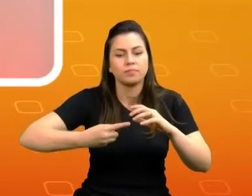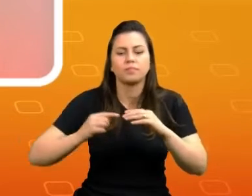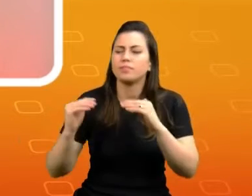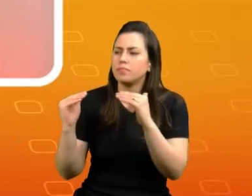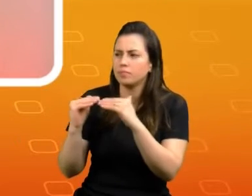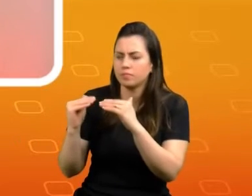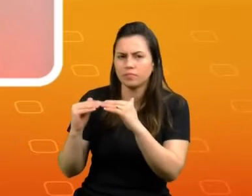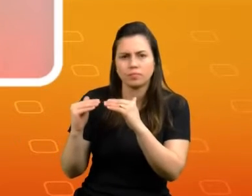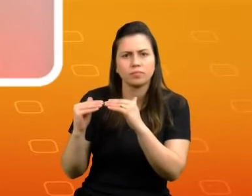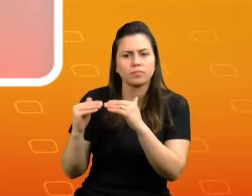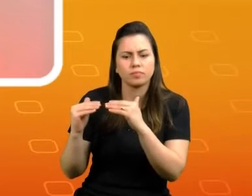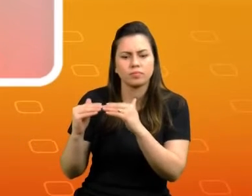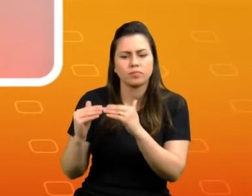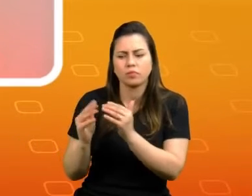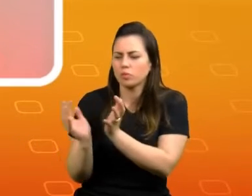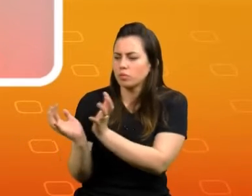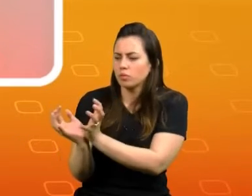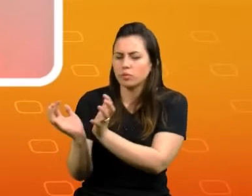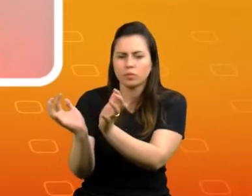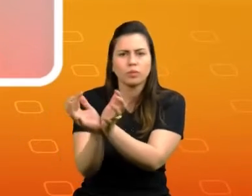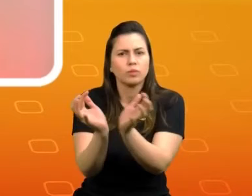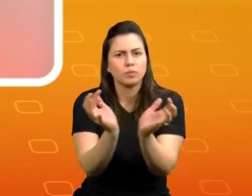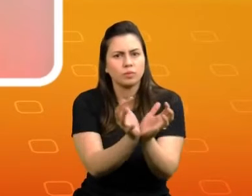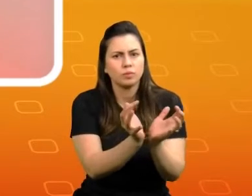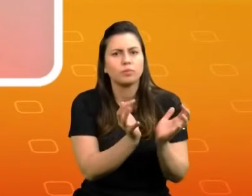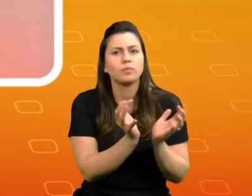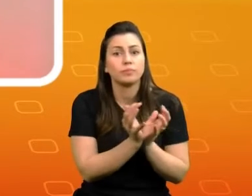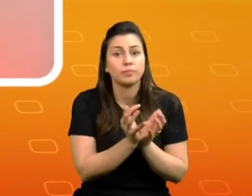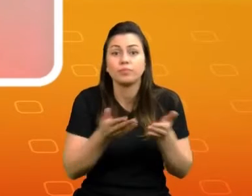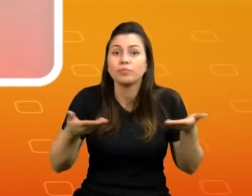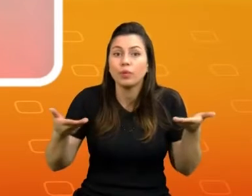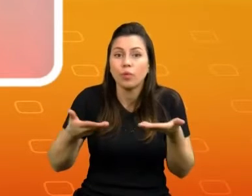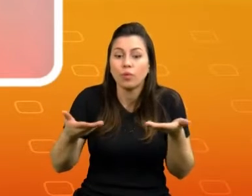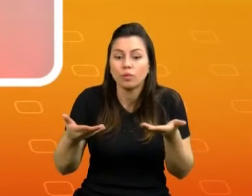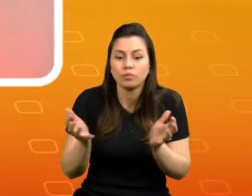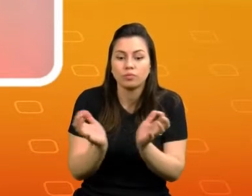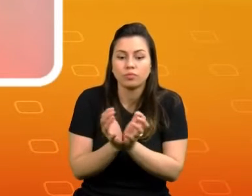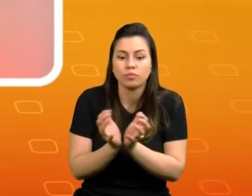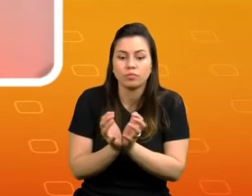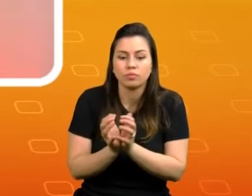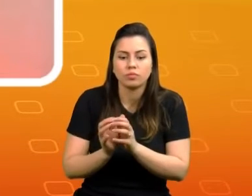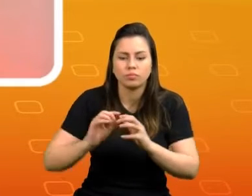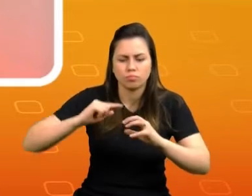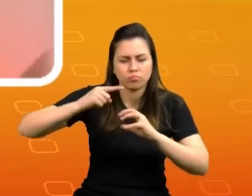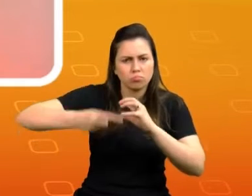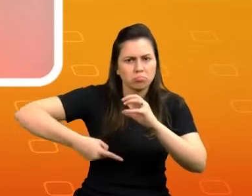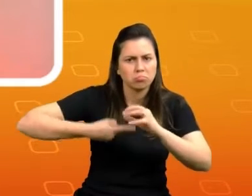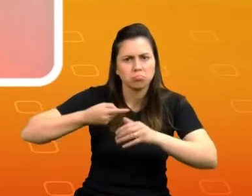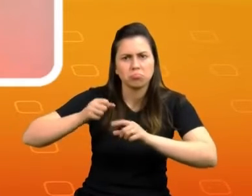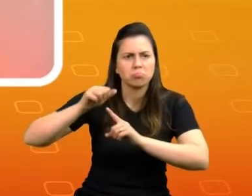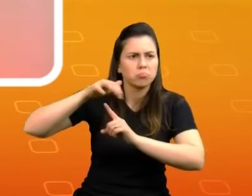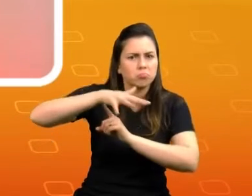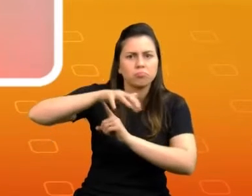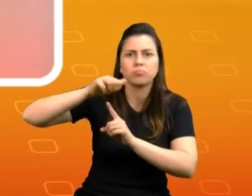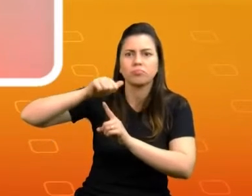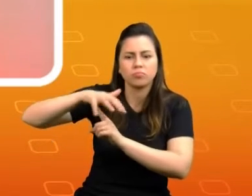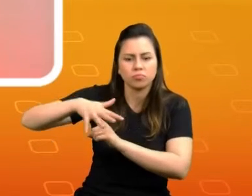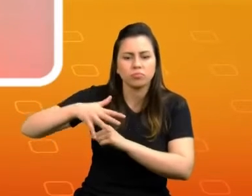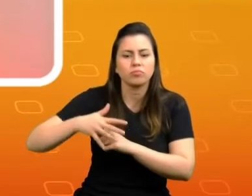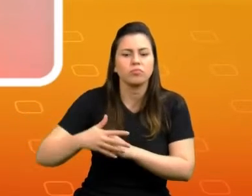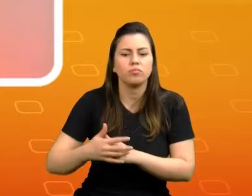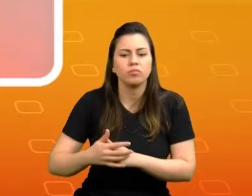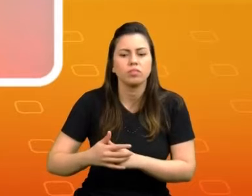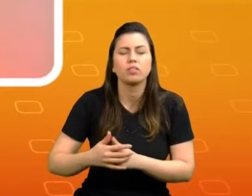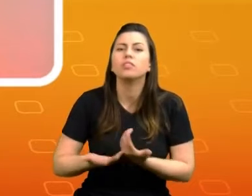quase ele falou de equipes a hoje a nossa equipe opera os eventos globais também então agora no Mundial temos gente lá